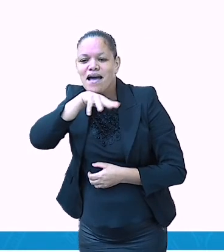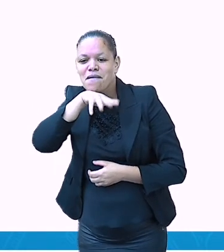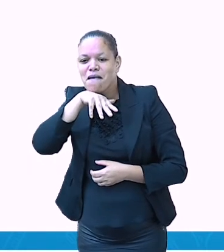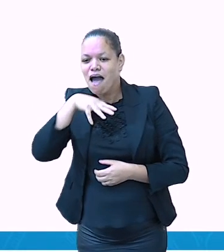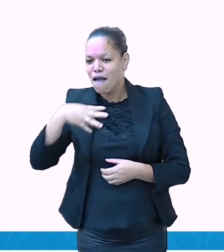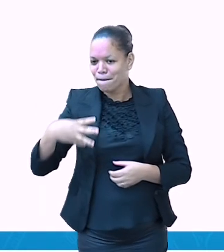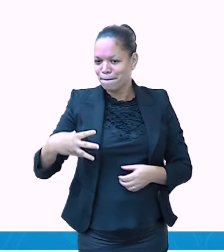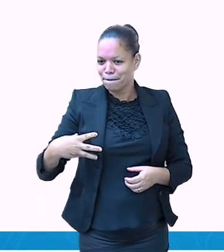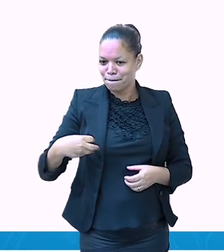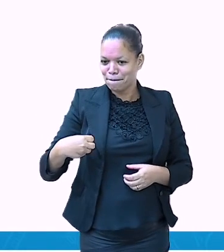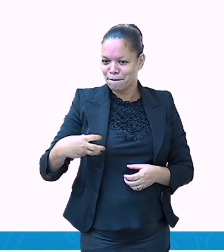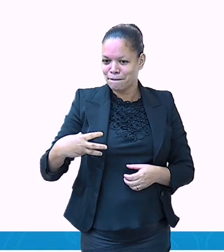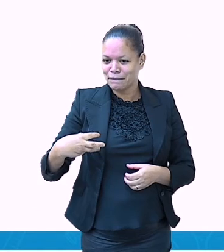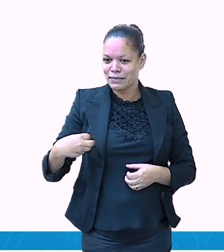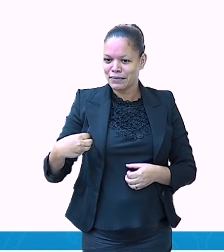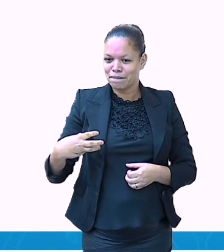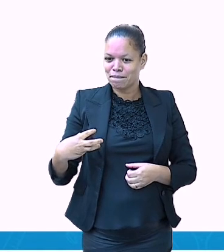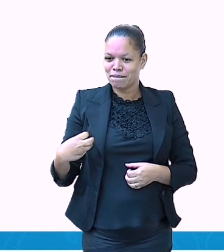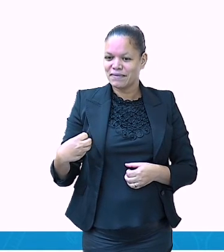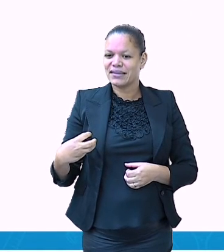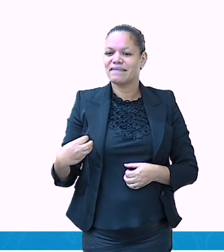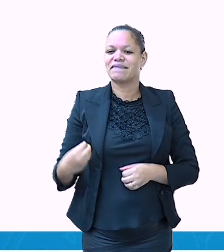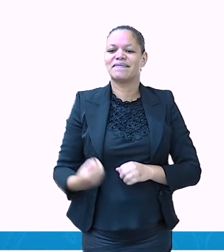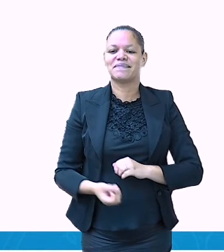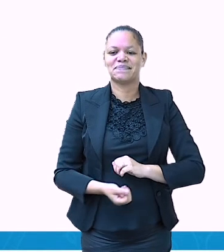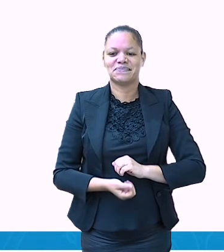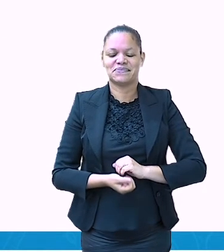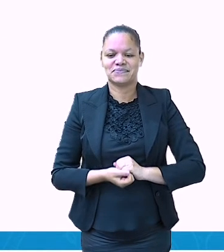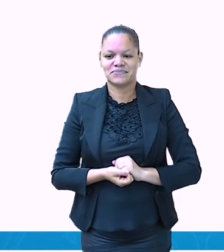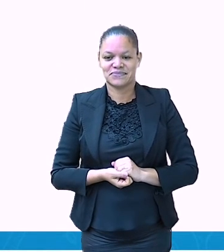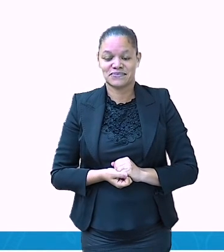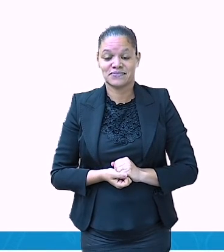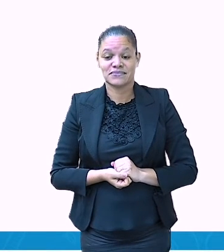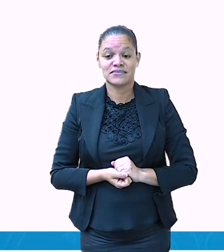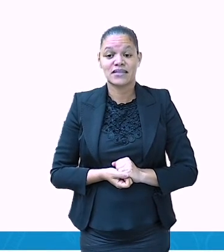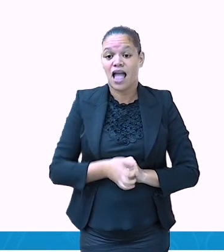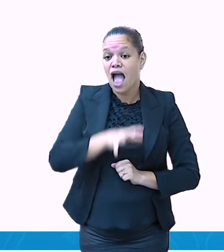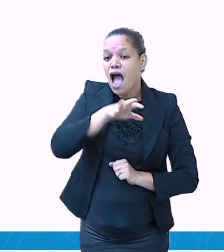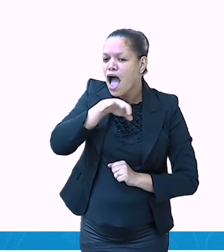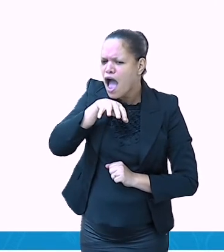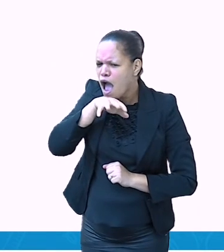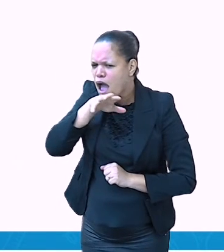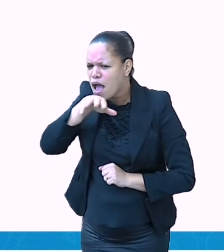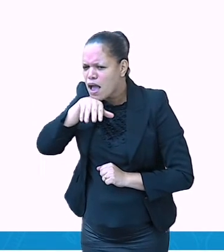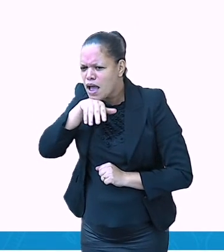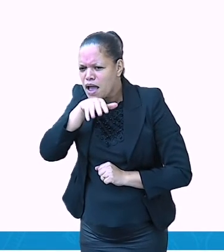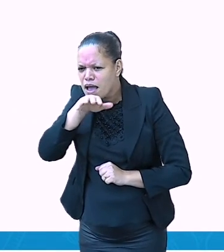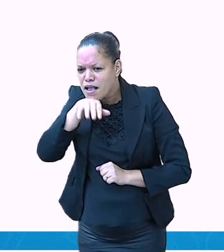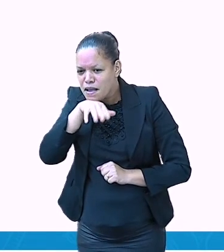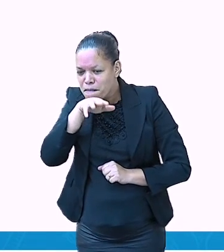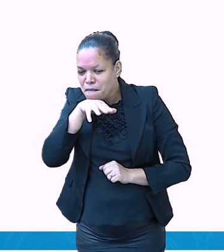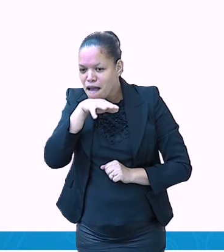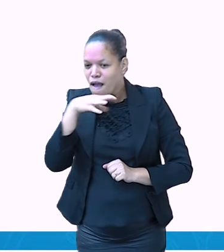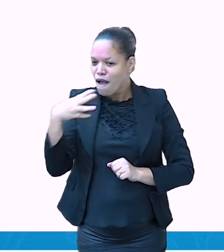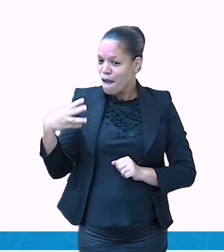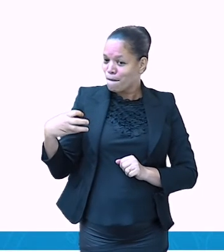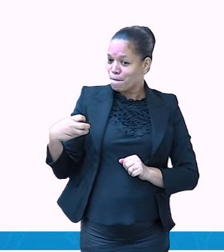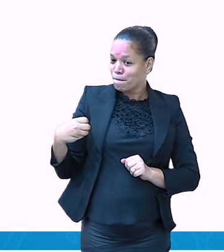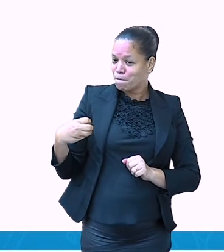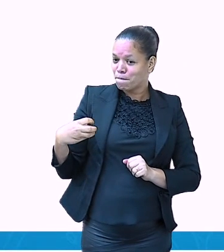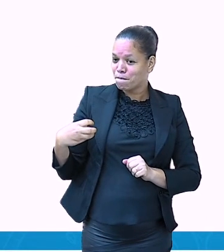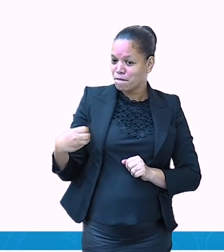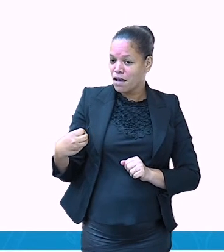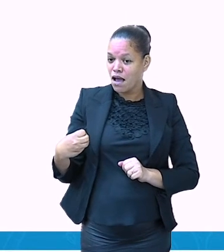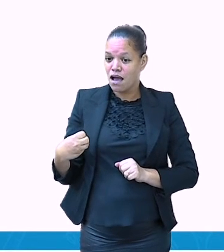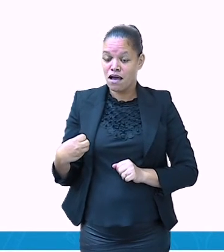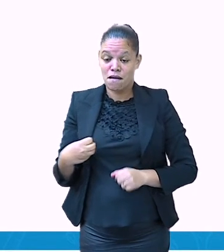Vocês lembram que nós falamos que os mamíferos são aqueles animais que mamam e que vivem